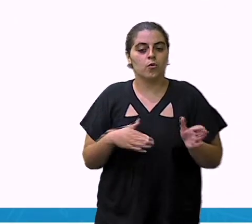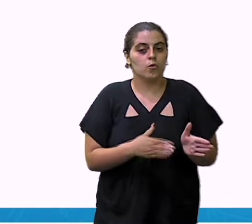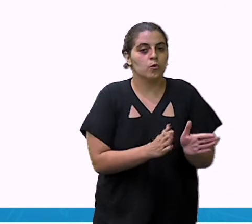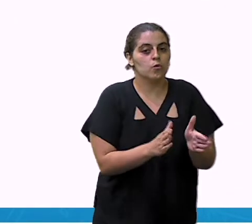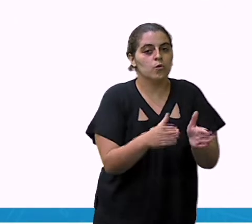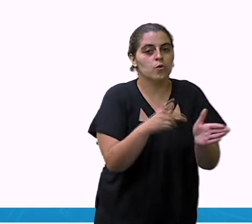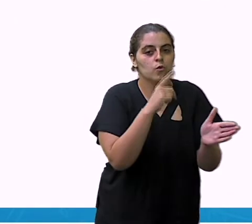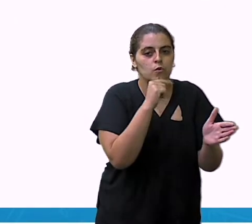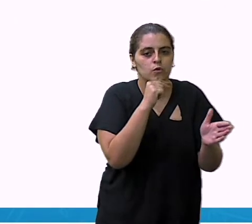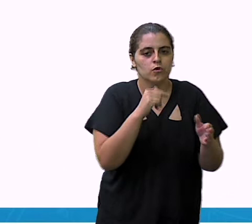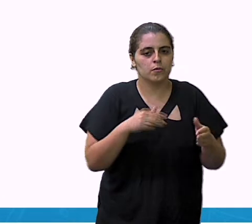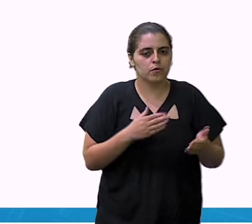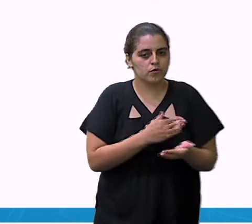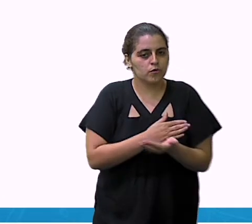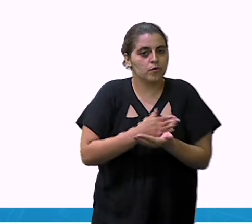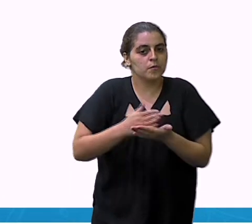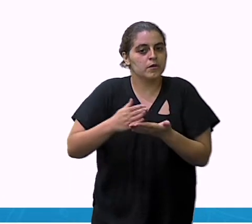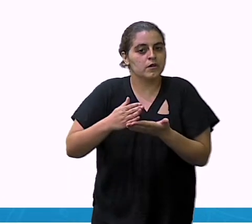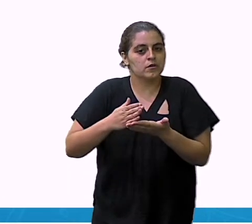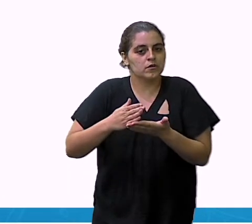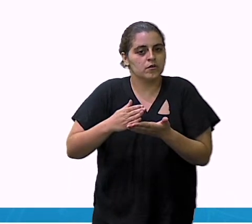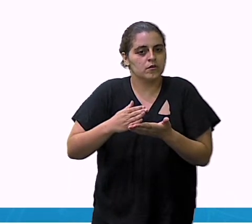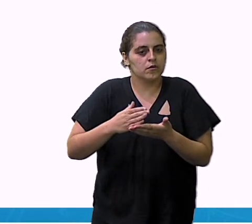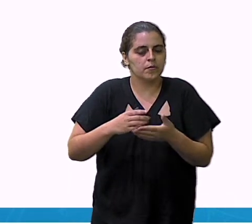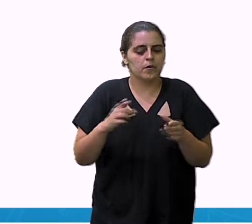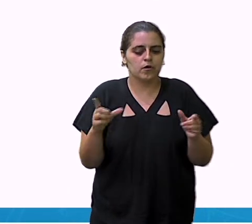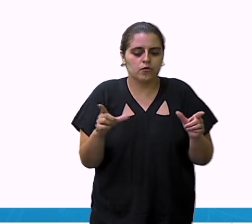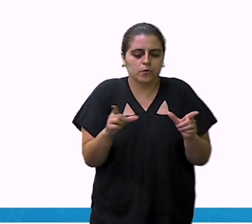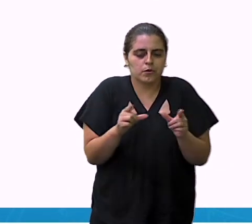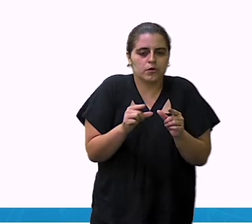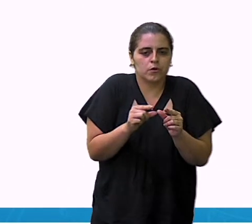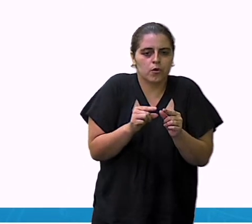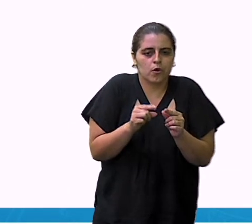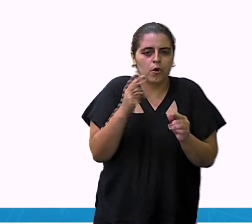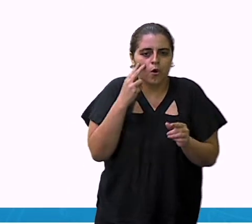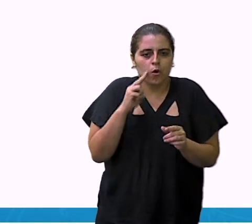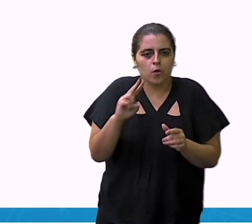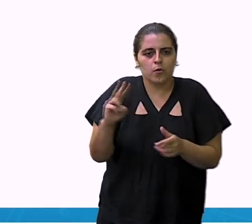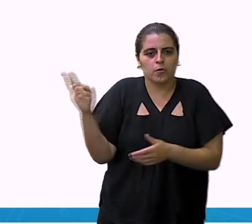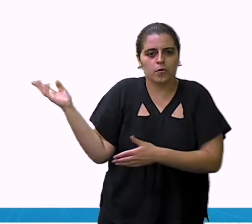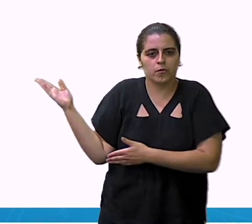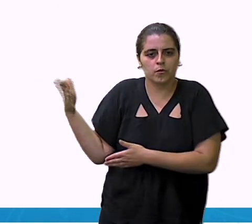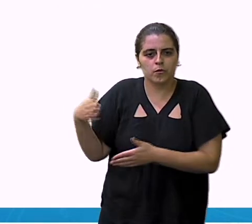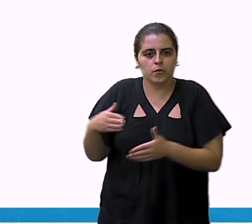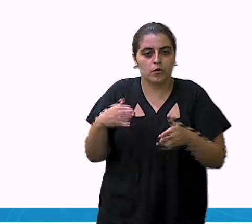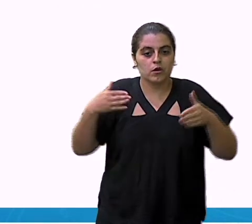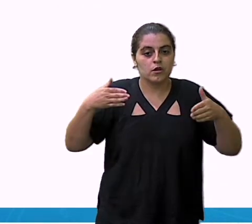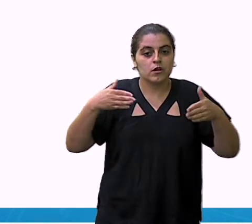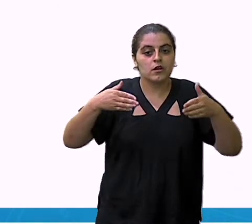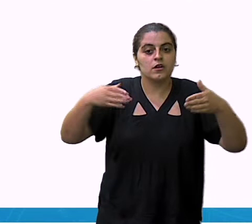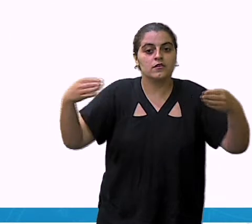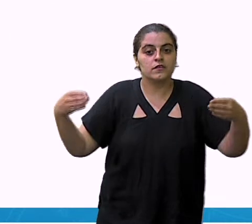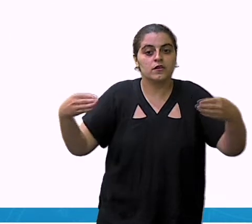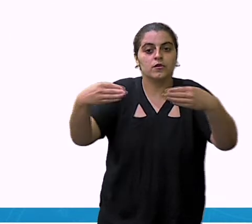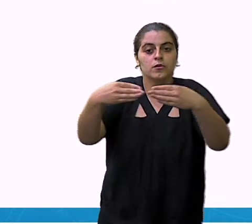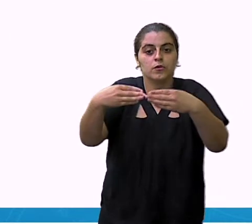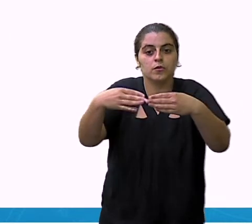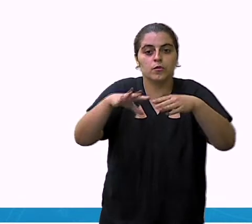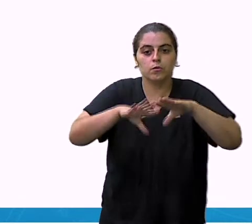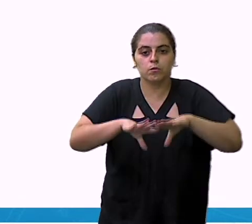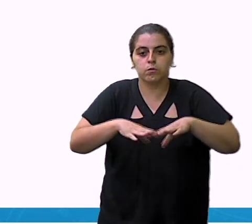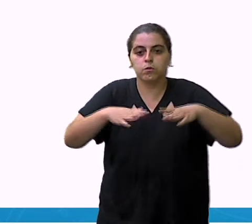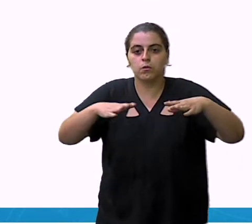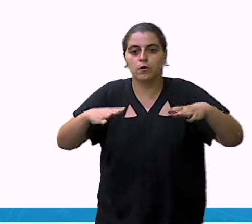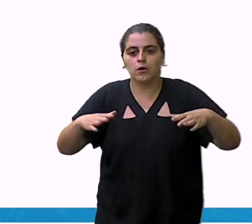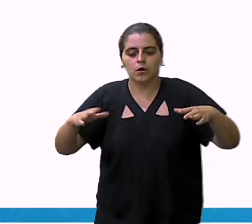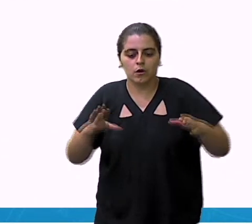rios podem começar em partes pequenas, olha aqui, e eles se encontram formando